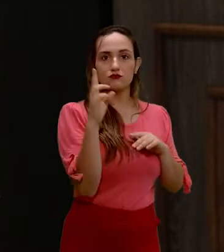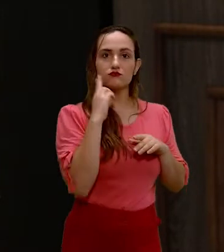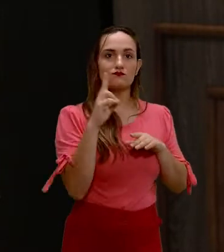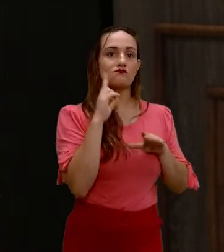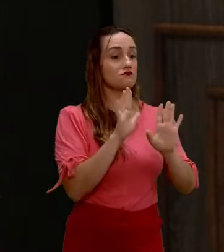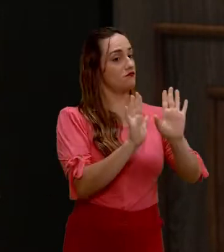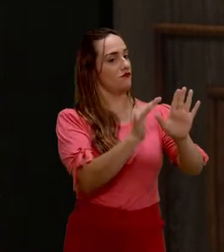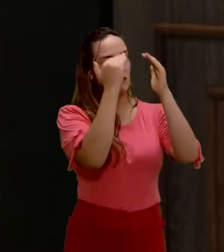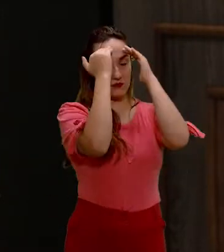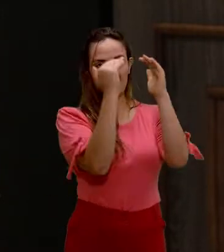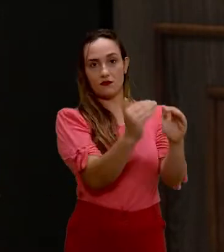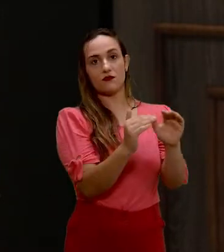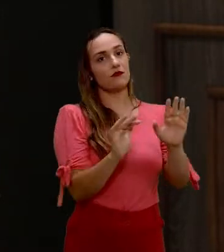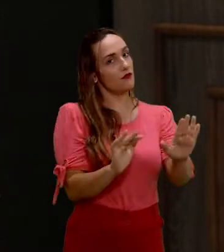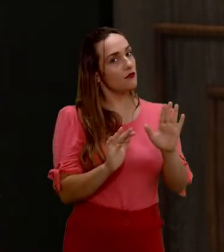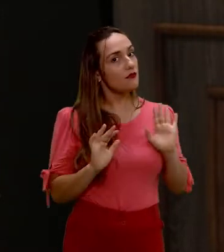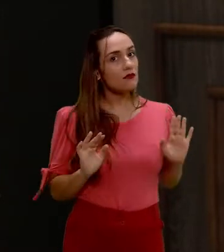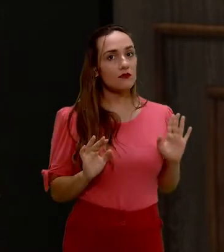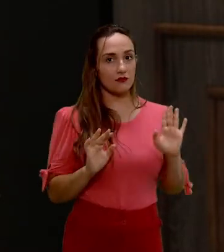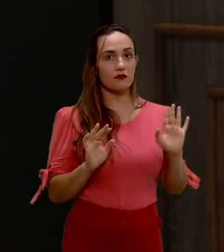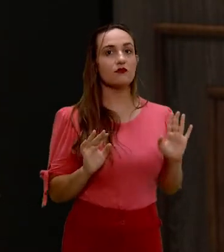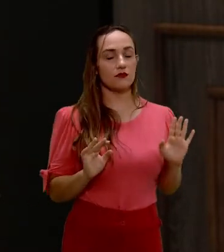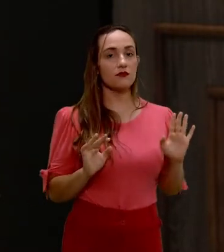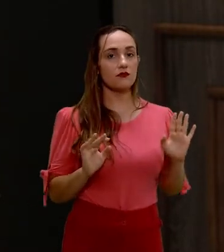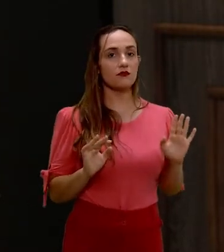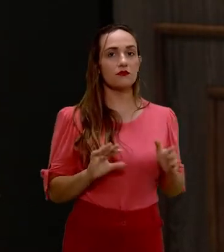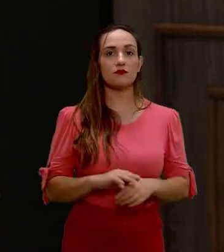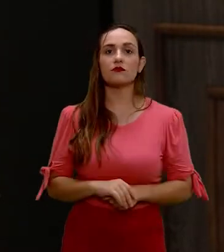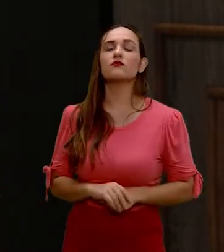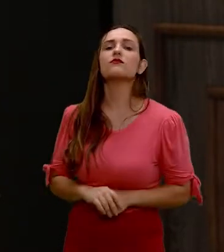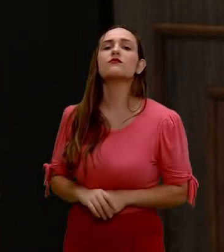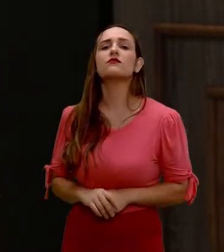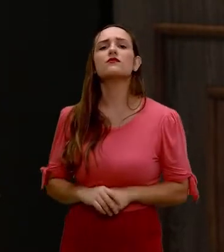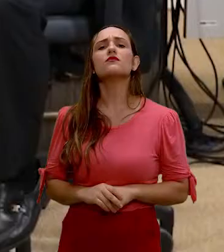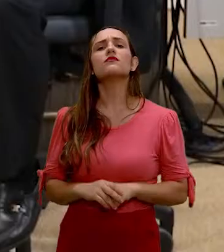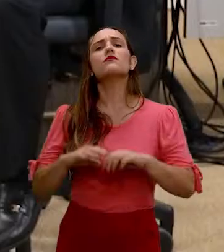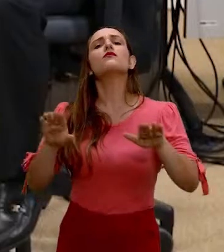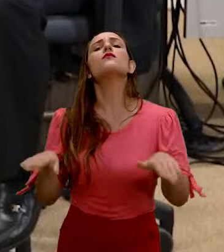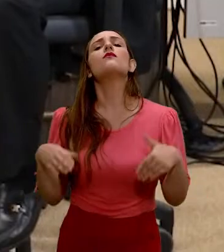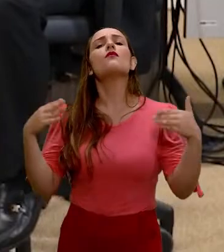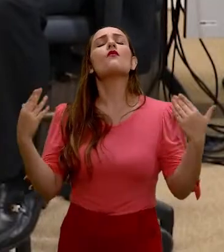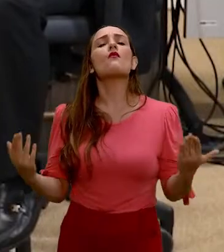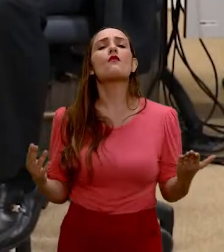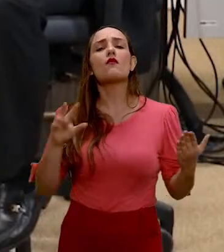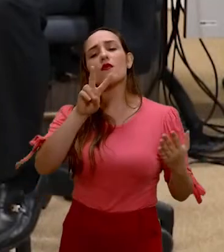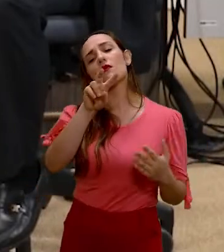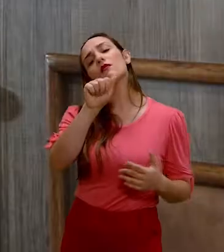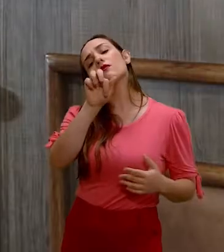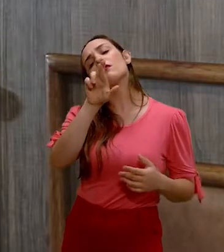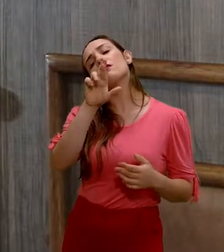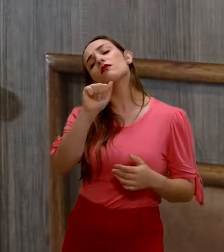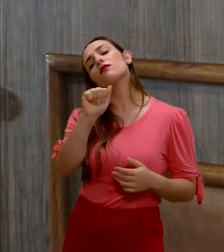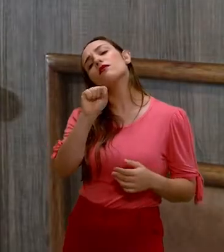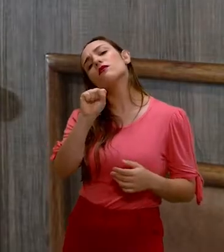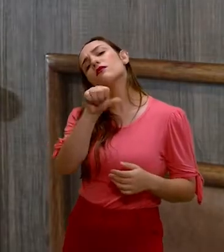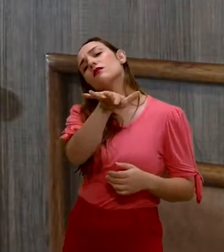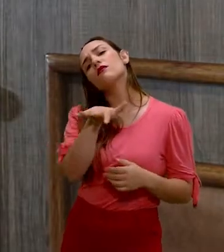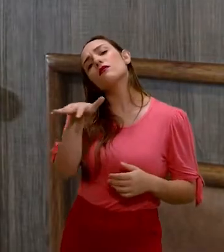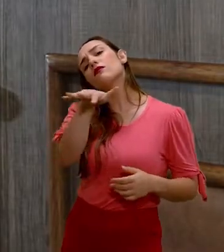bem delimitado e bastante amplo até. E quais as varas atendidas pela